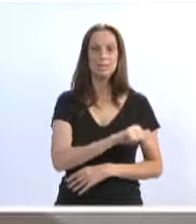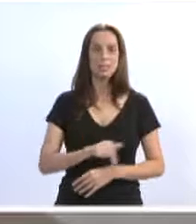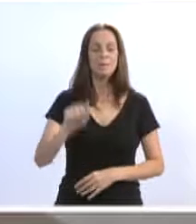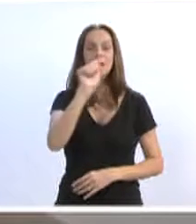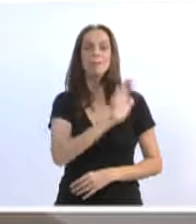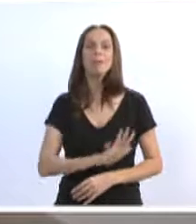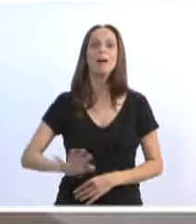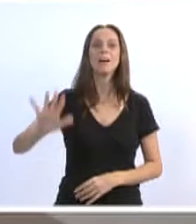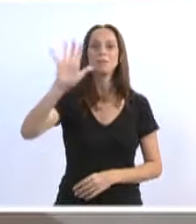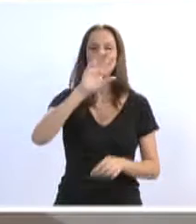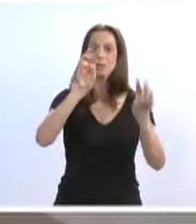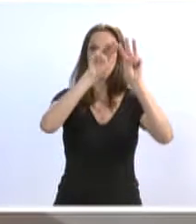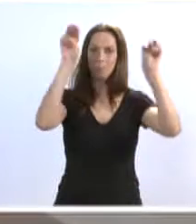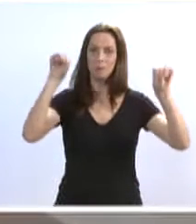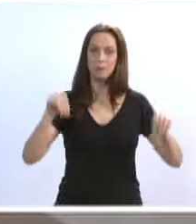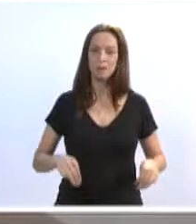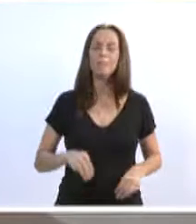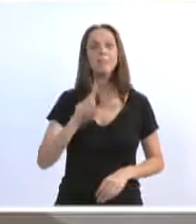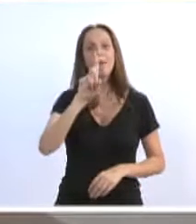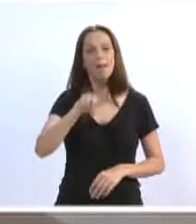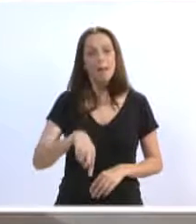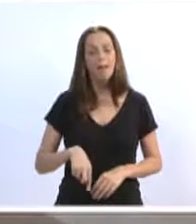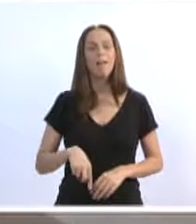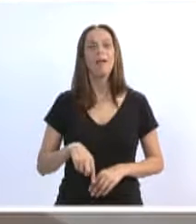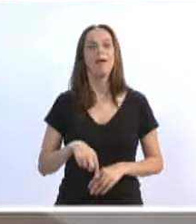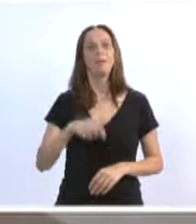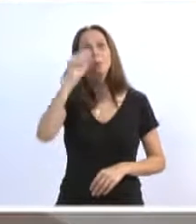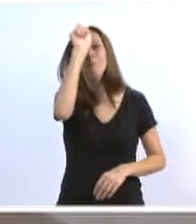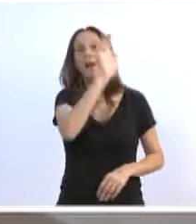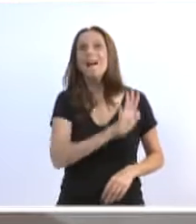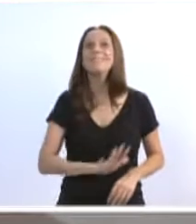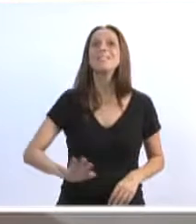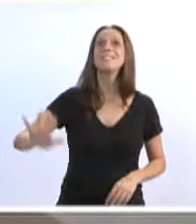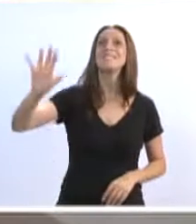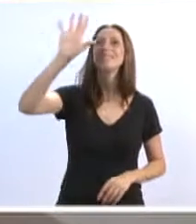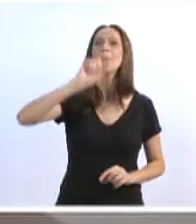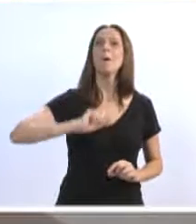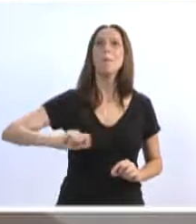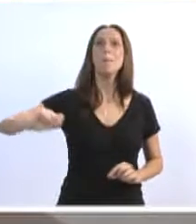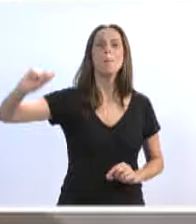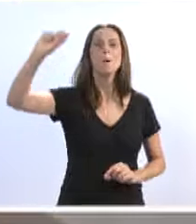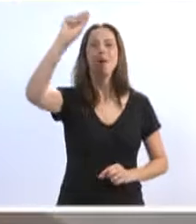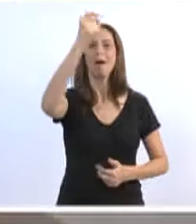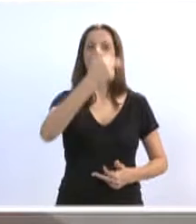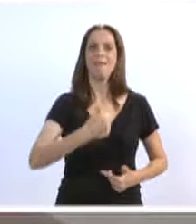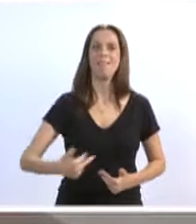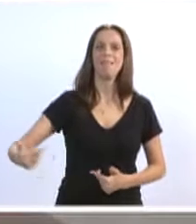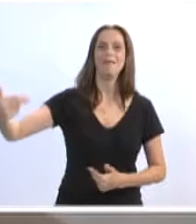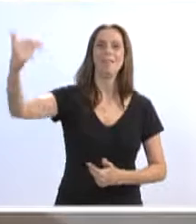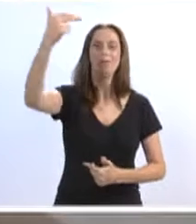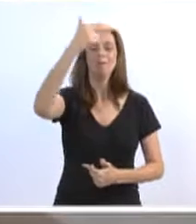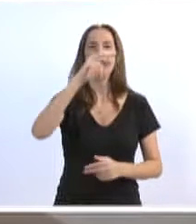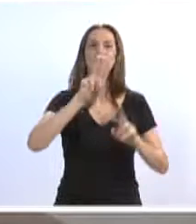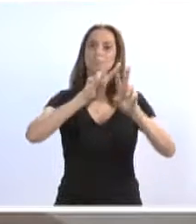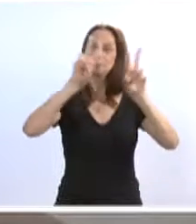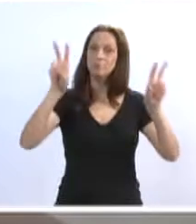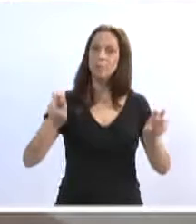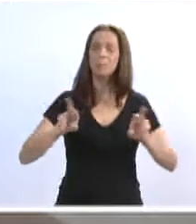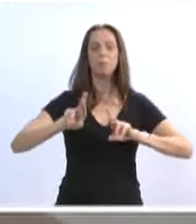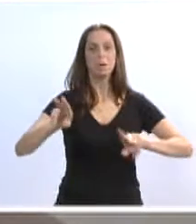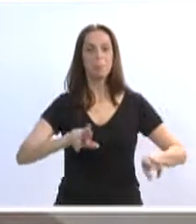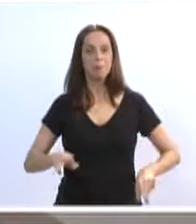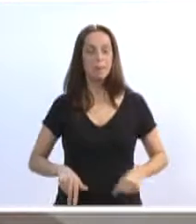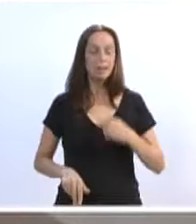Nacional dos Museus, que é uma atividade que acontece no Brasil todo, e que cada ano tem um tema específico, e ele visa, de fato, a